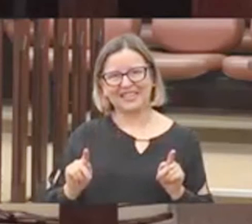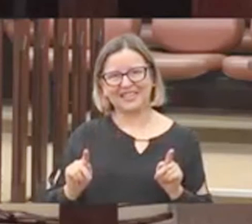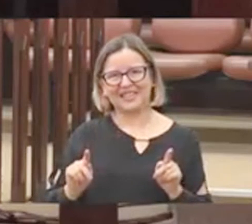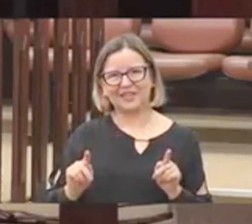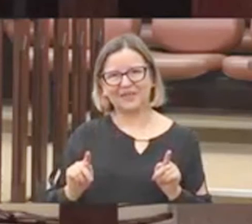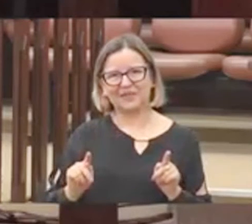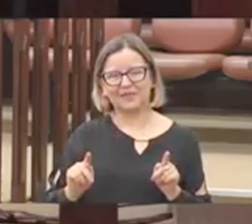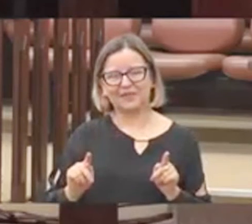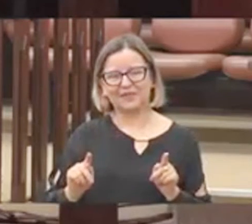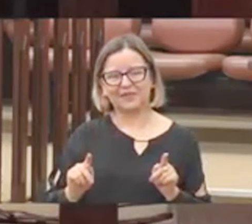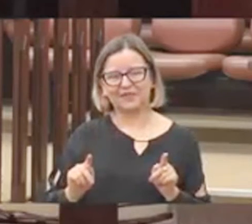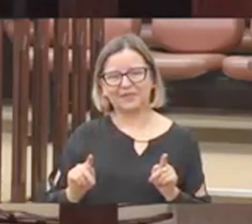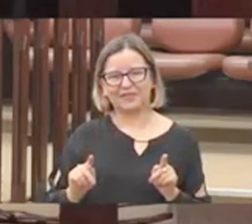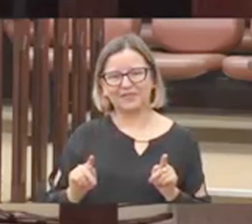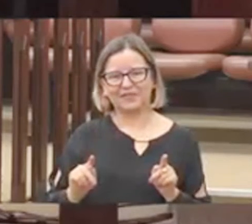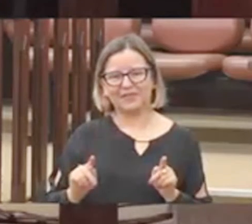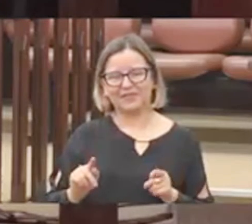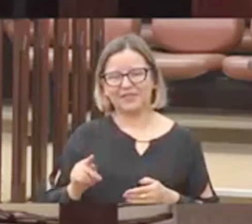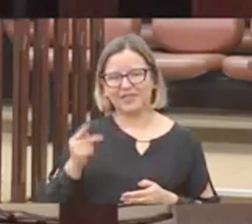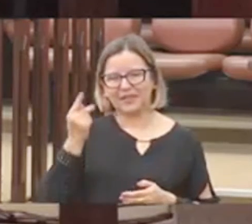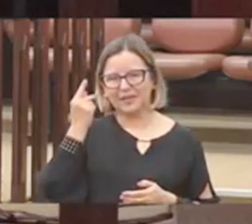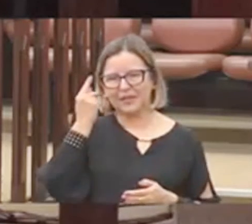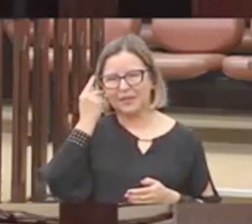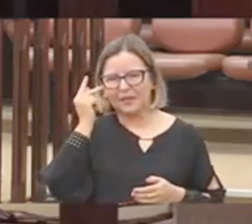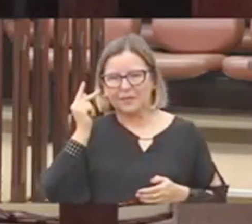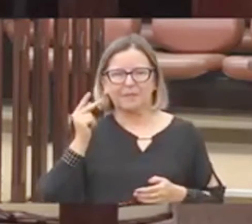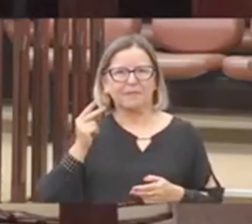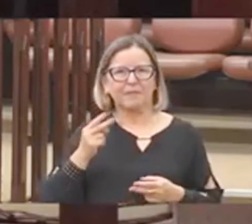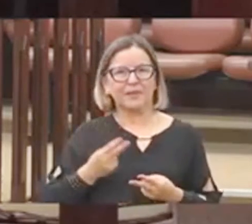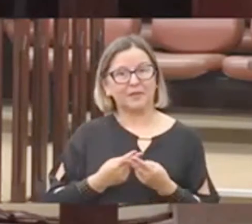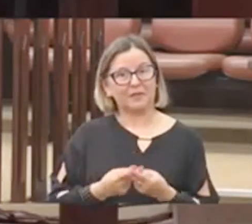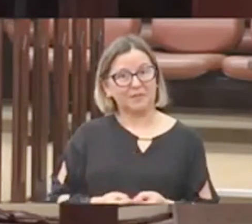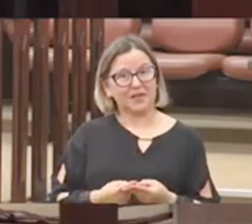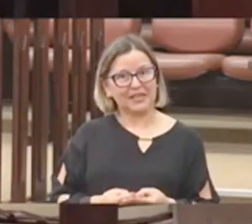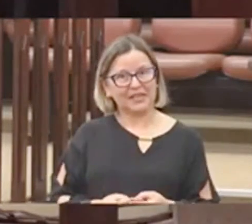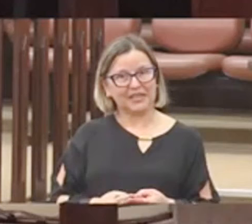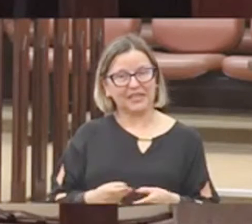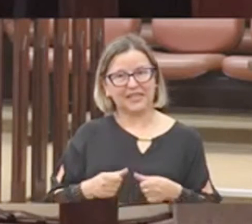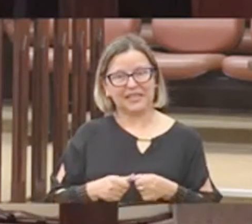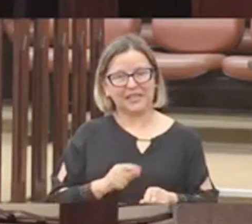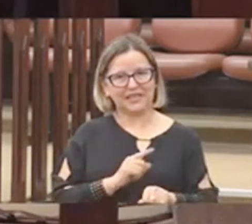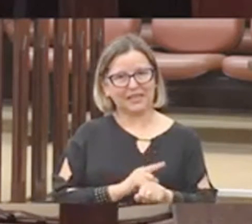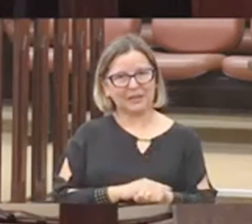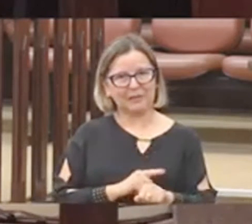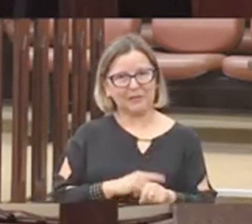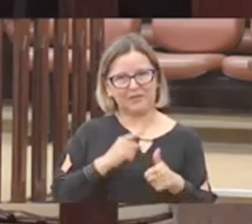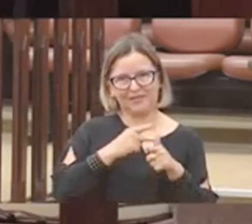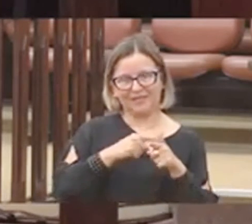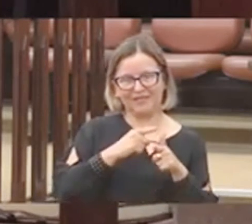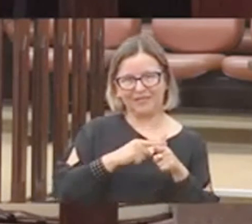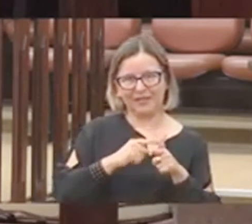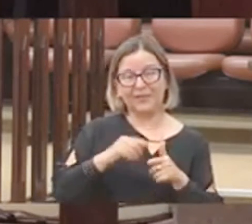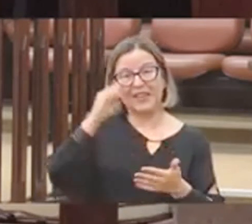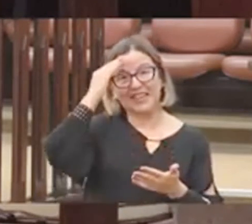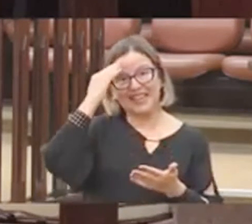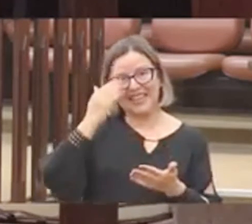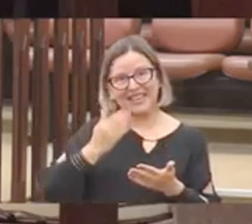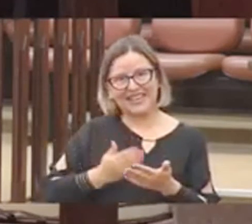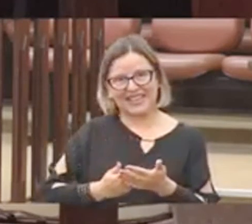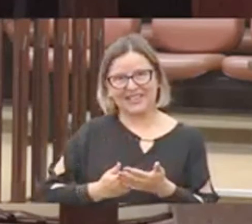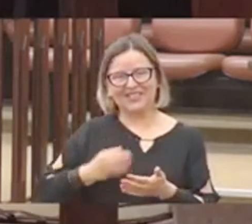possamos passar por esse período, crendo que o Senhor é